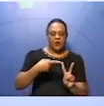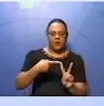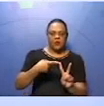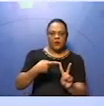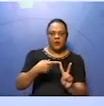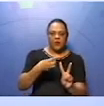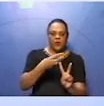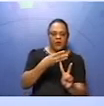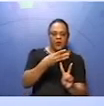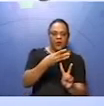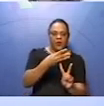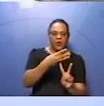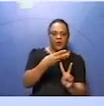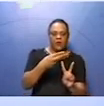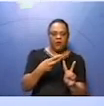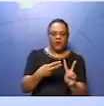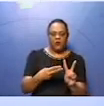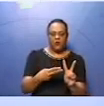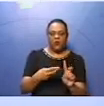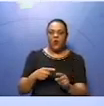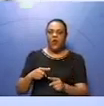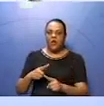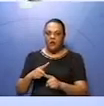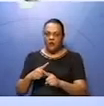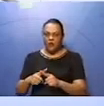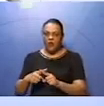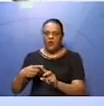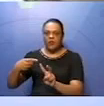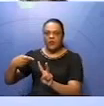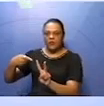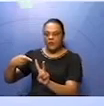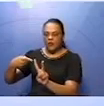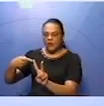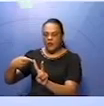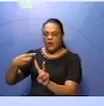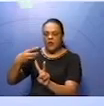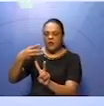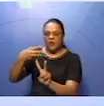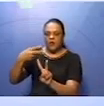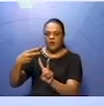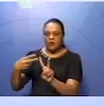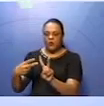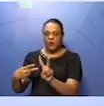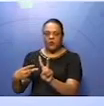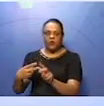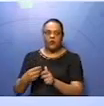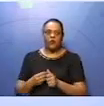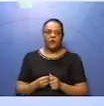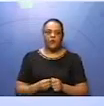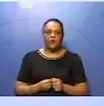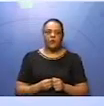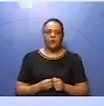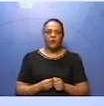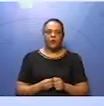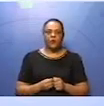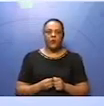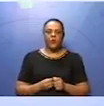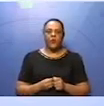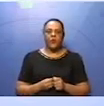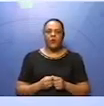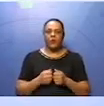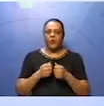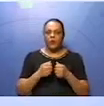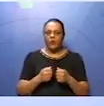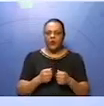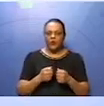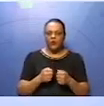2 vezes raiz cúbica de 2. Eu posso fazer a conta mais fácil,